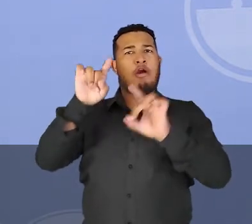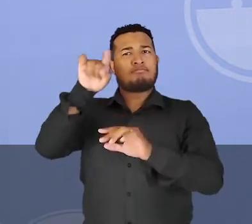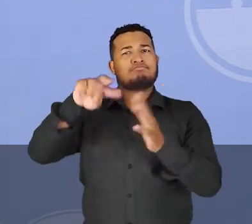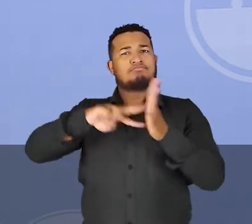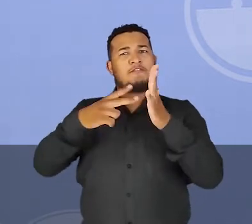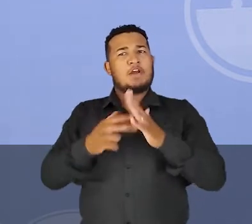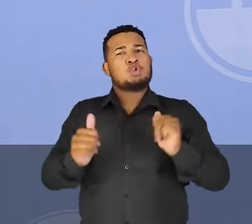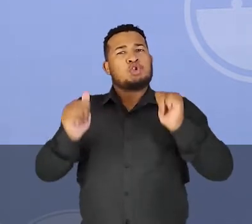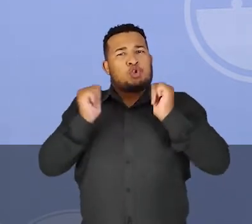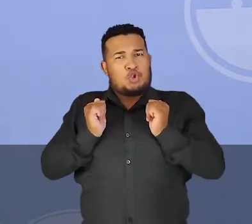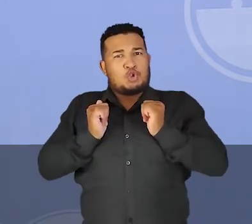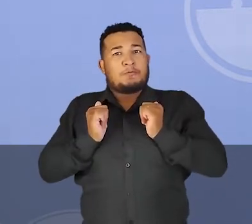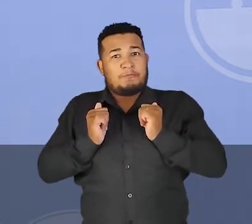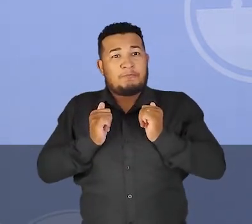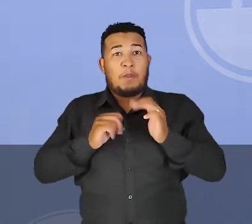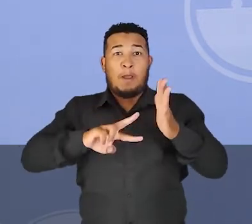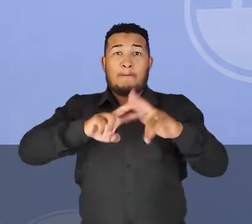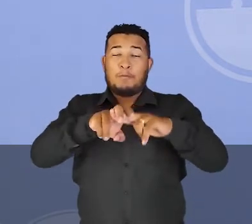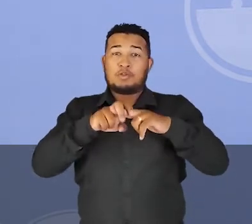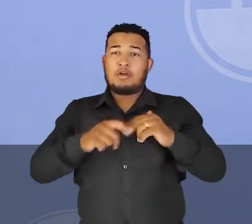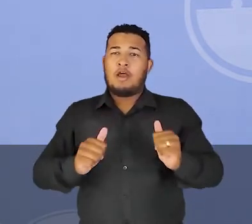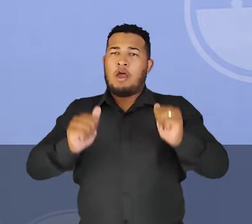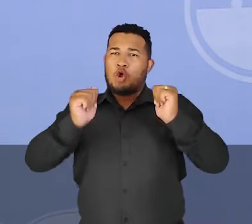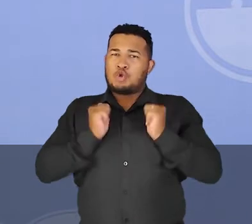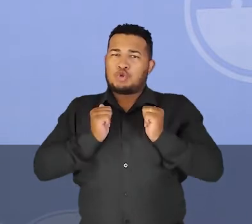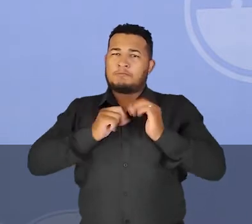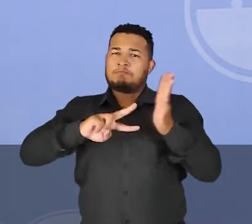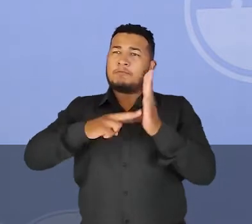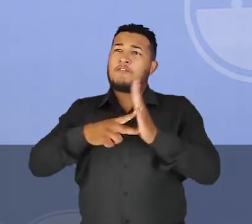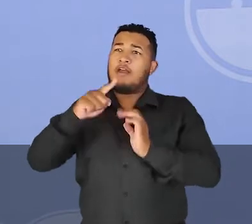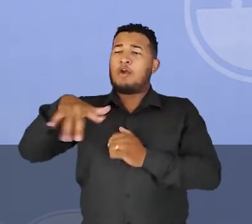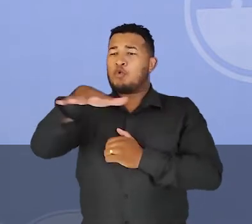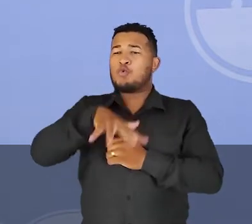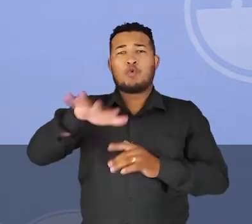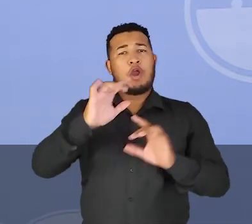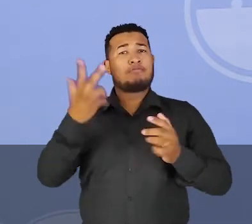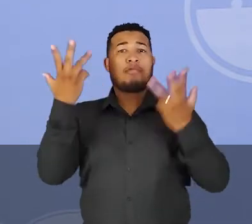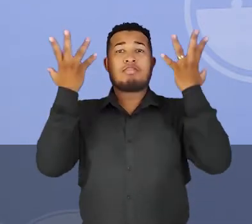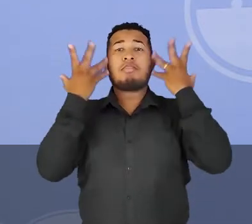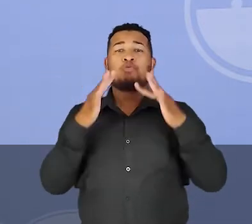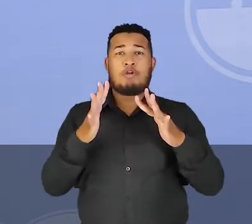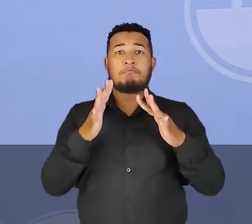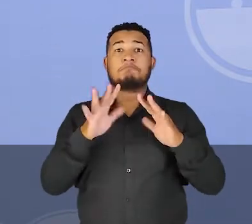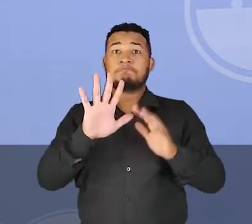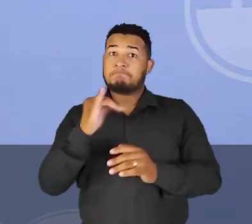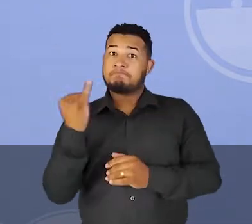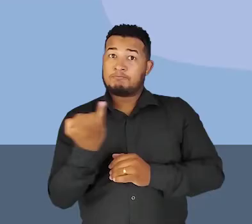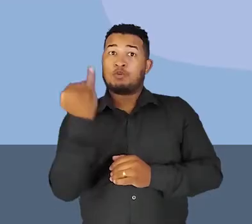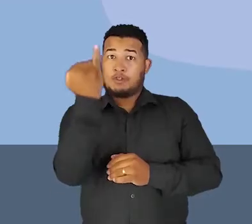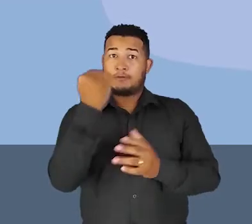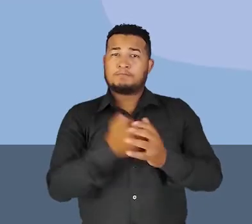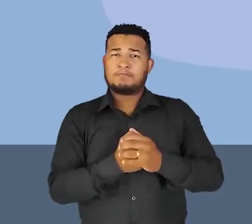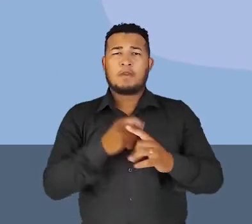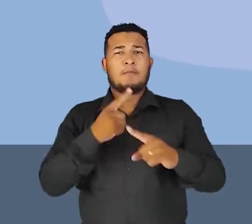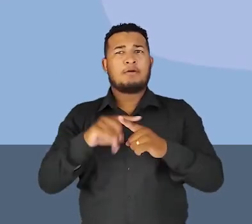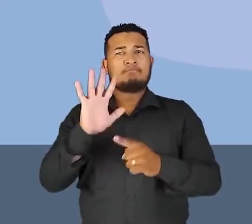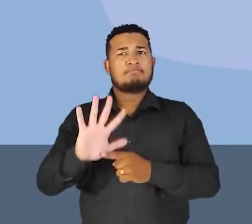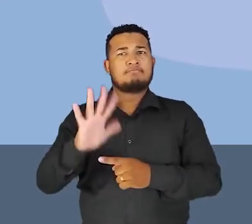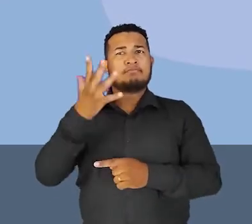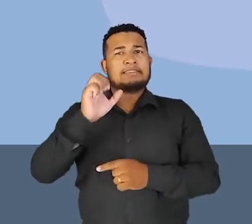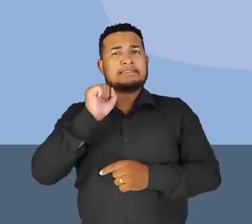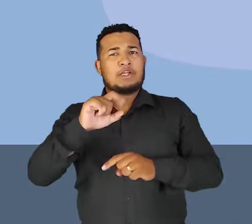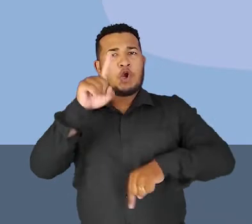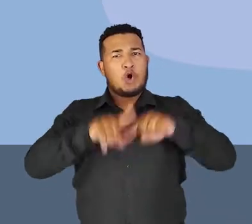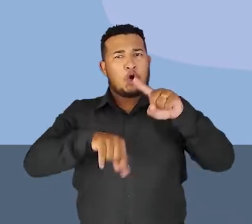Então, ele está atribuindo essa condição de repouso a estar neste lugar natural. Isso é muito importante. Caso o